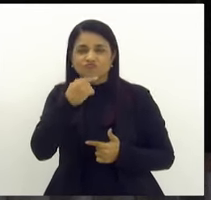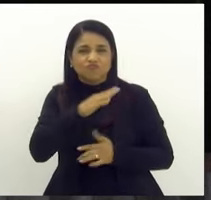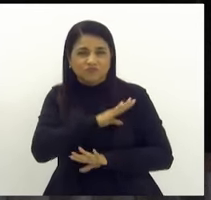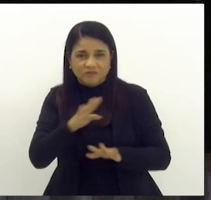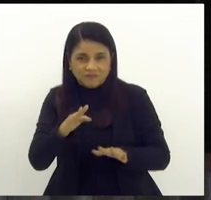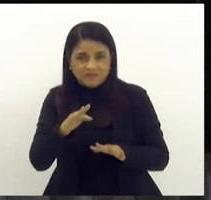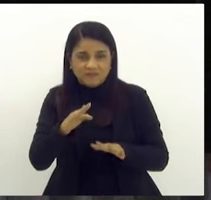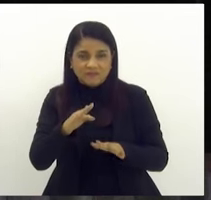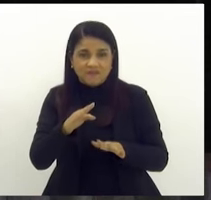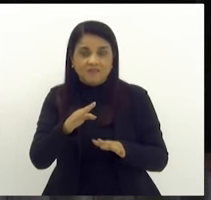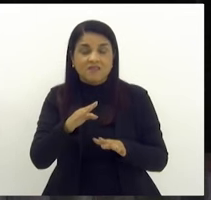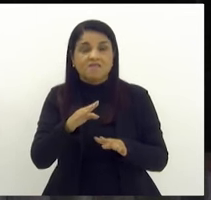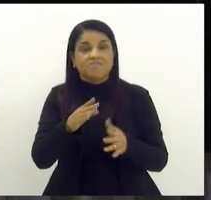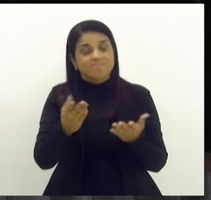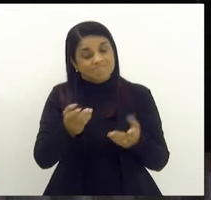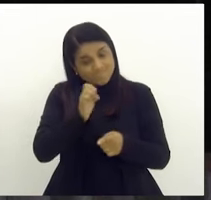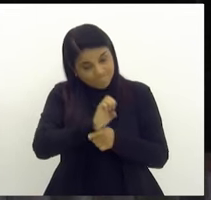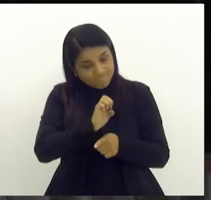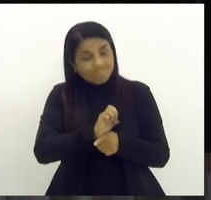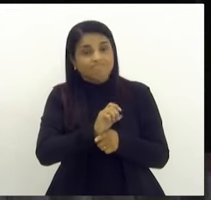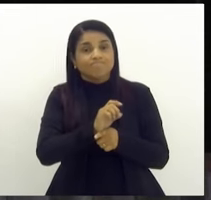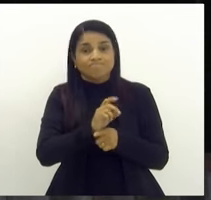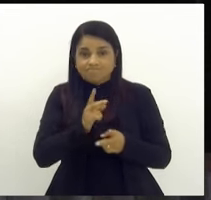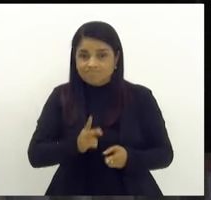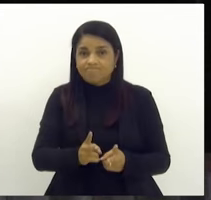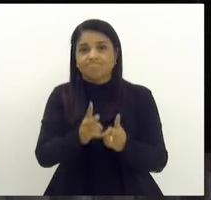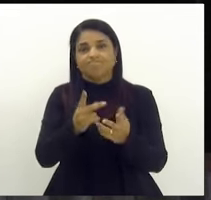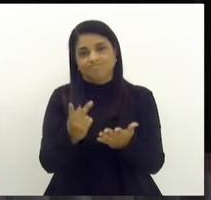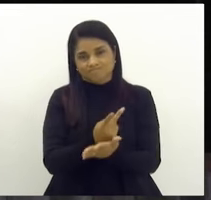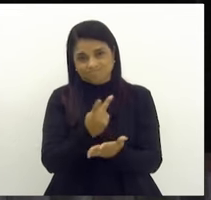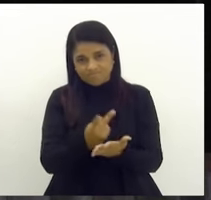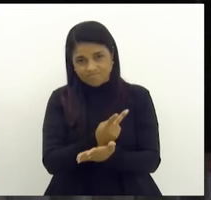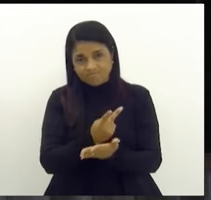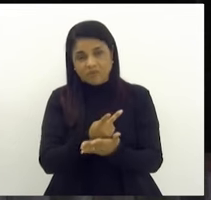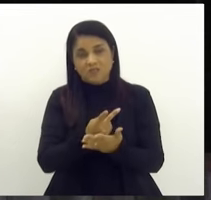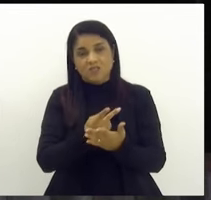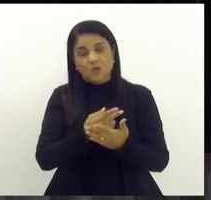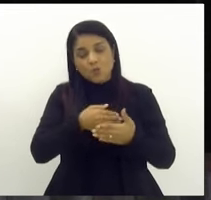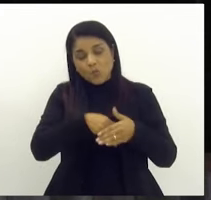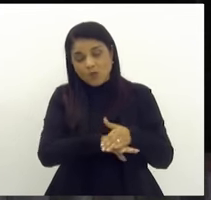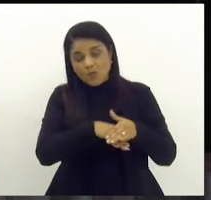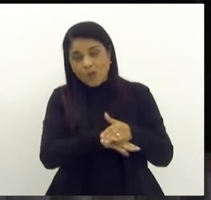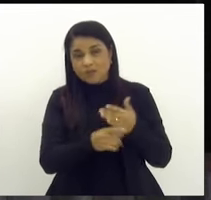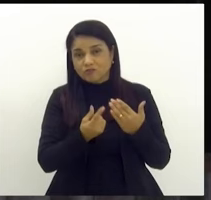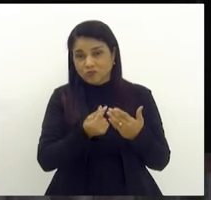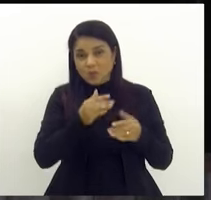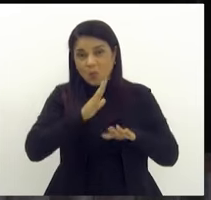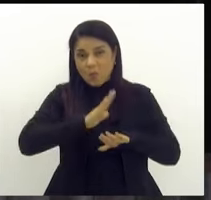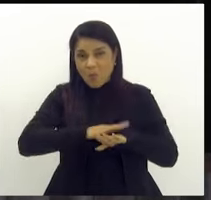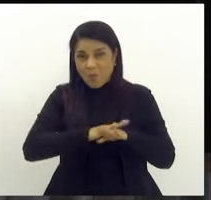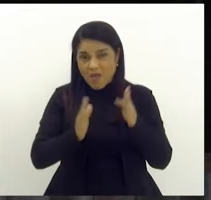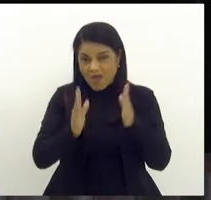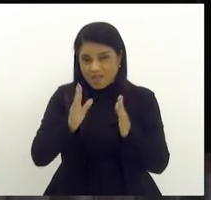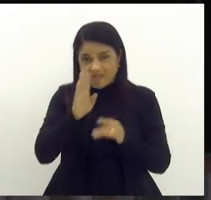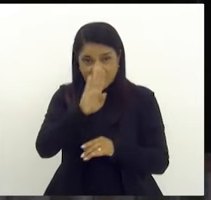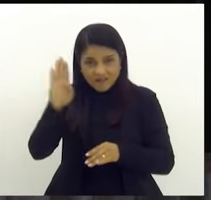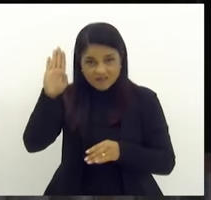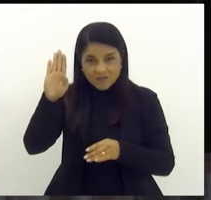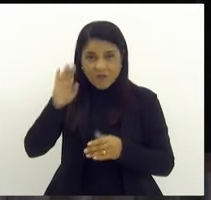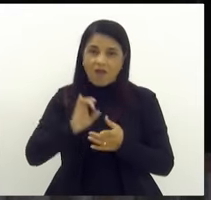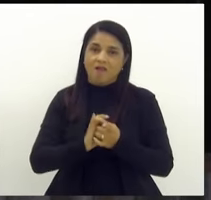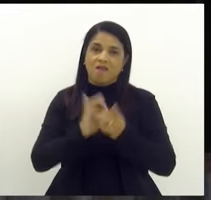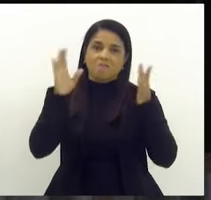Mas é isso que acontece na máquina do Estado eles seguram o dinheiro vai segurando segurando segurando aí quando chega no momento da eleição aí libera tudo